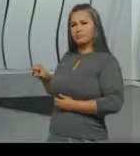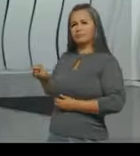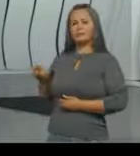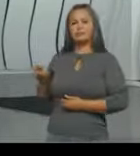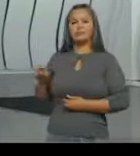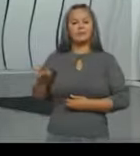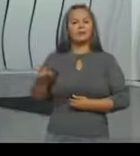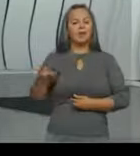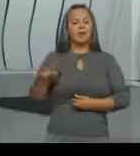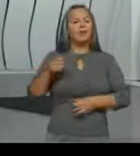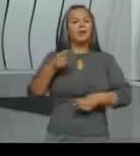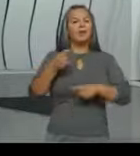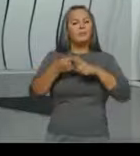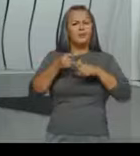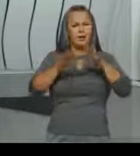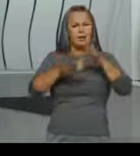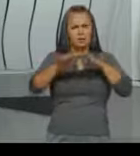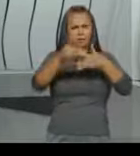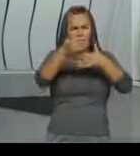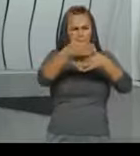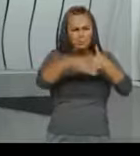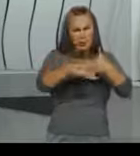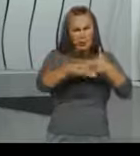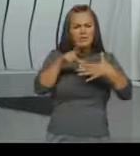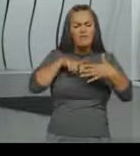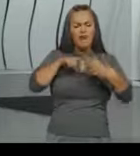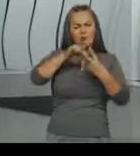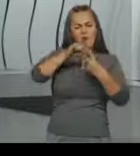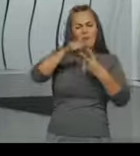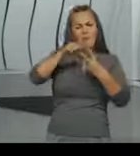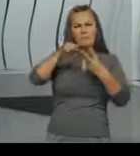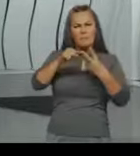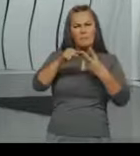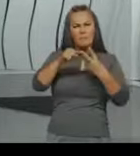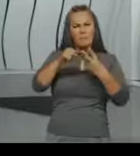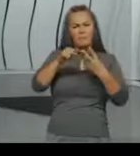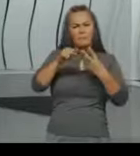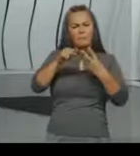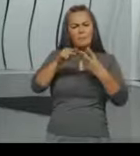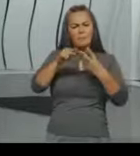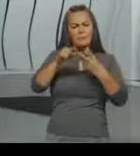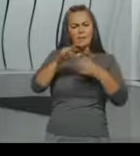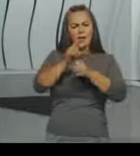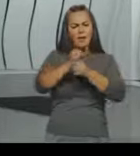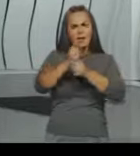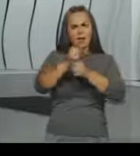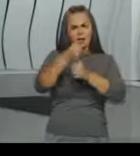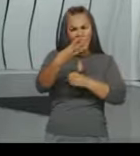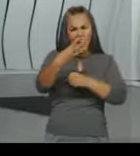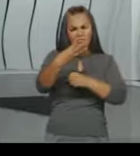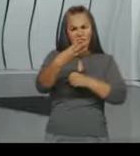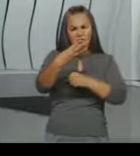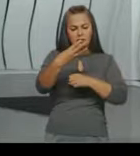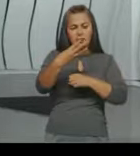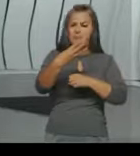Tem algumas provas que o pessoal coloca que o π é igual a 3, mas você só pode fazer isso se for colocado na